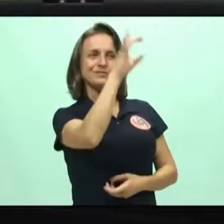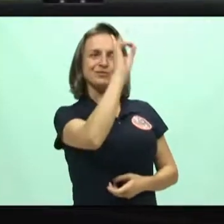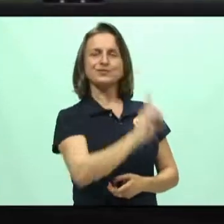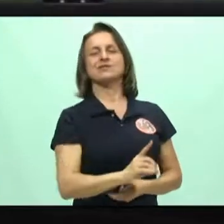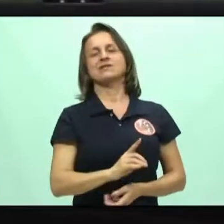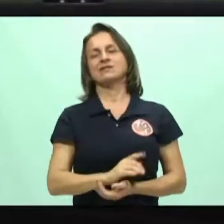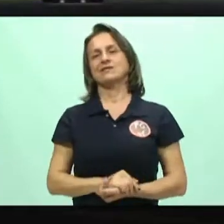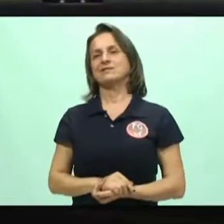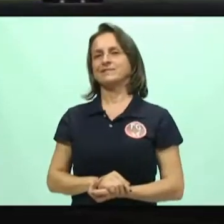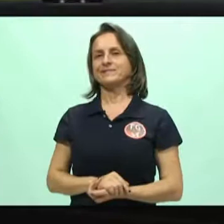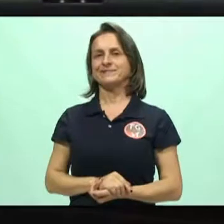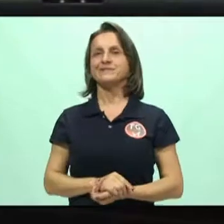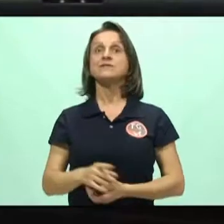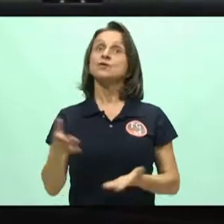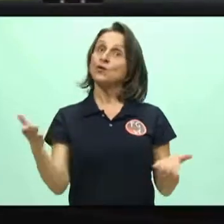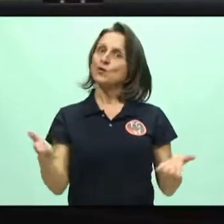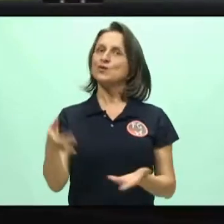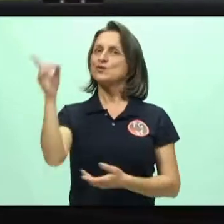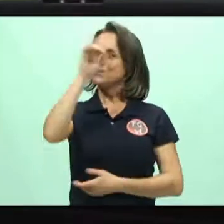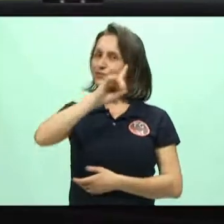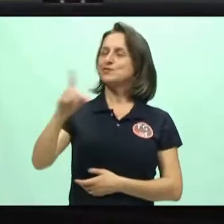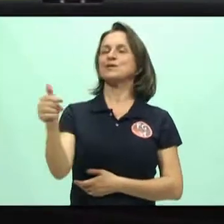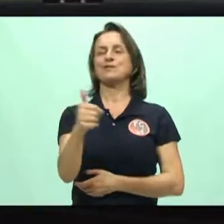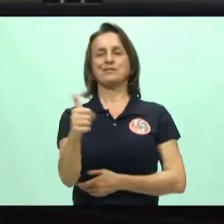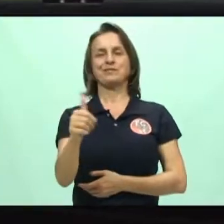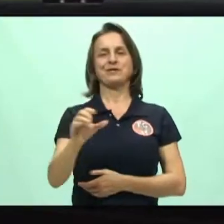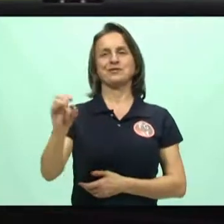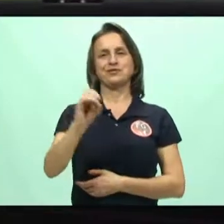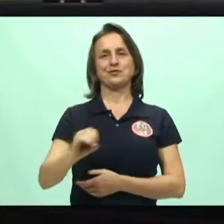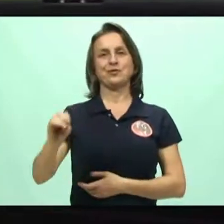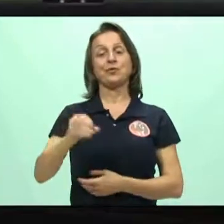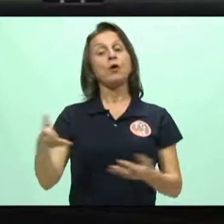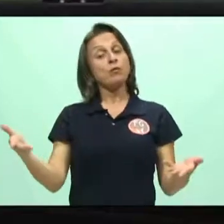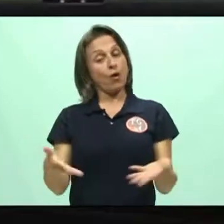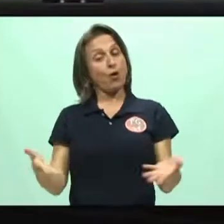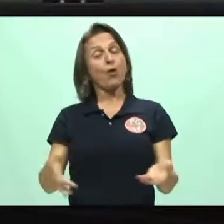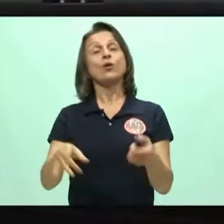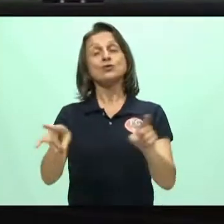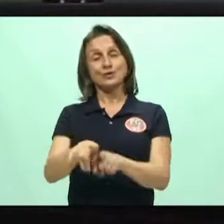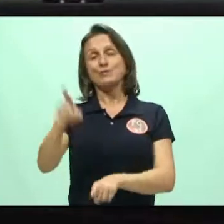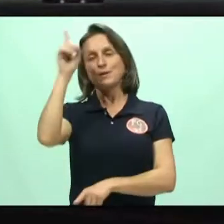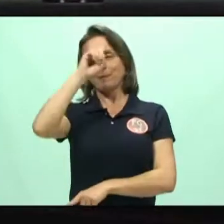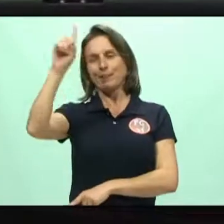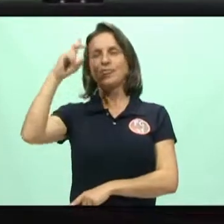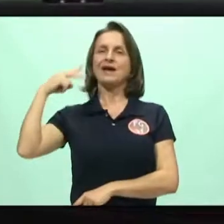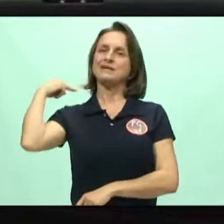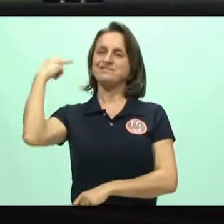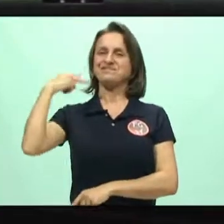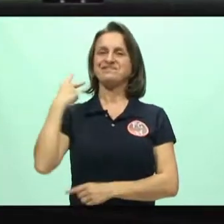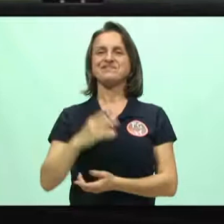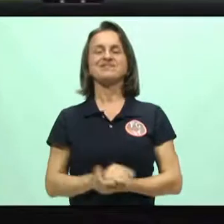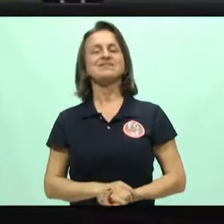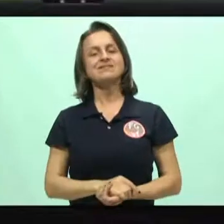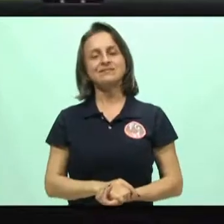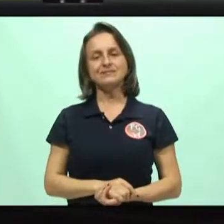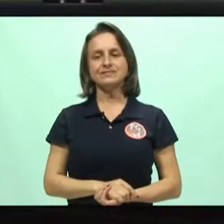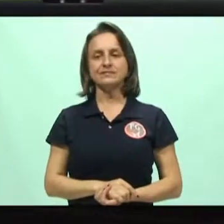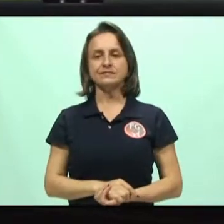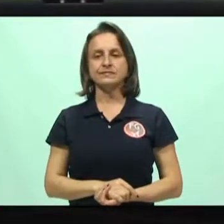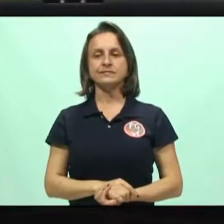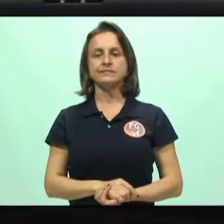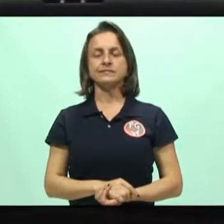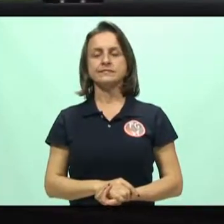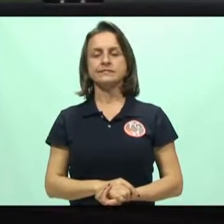injustamente no dia primeiro que hoje comemora também um dia do vereador apoio sempre disse quando